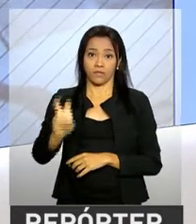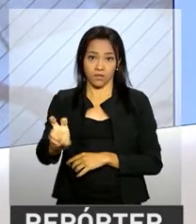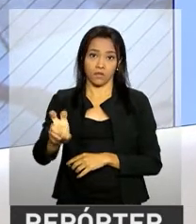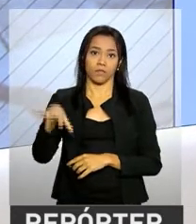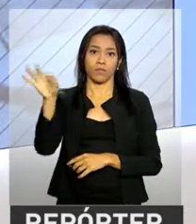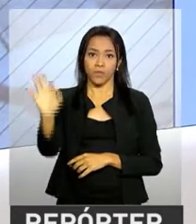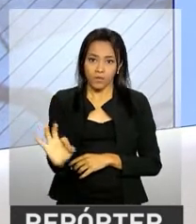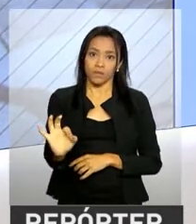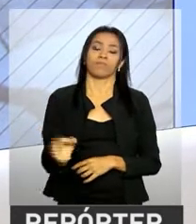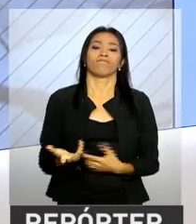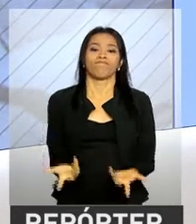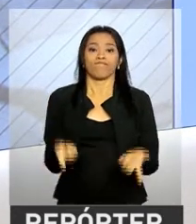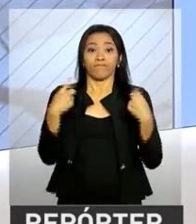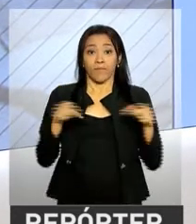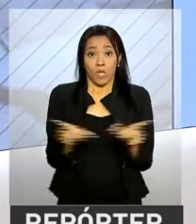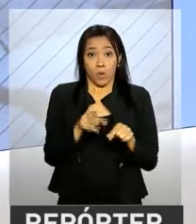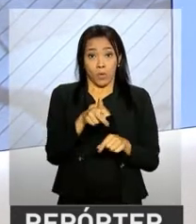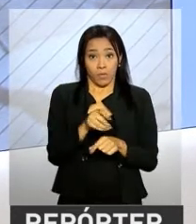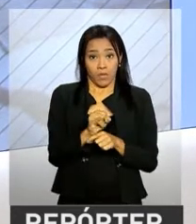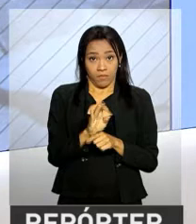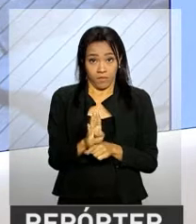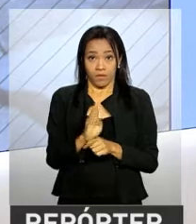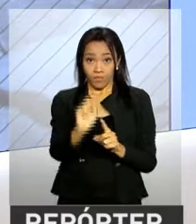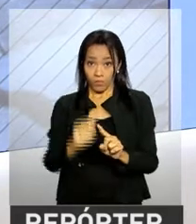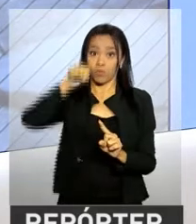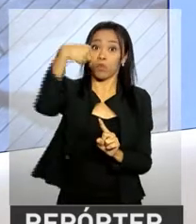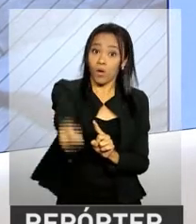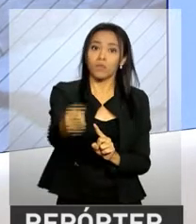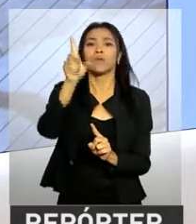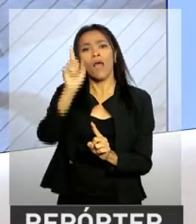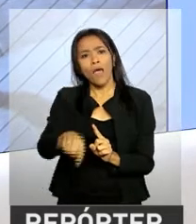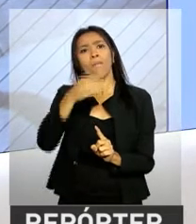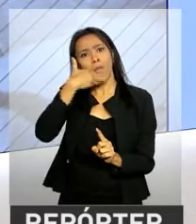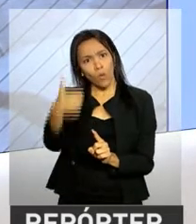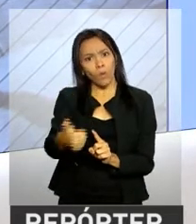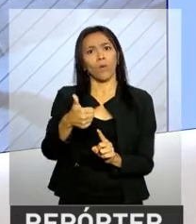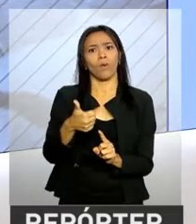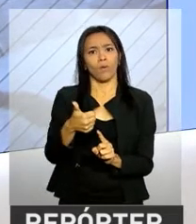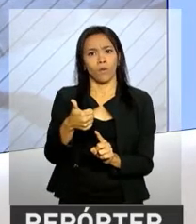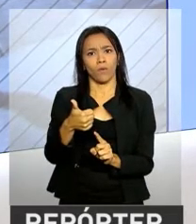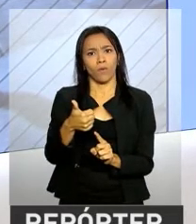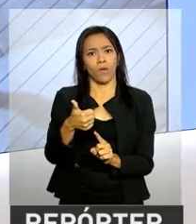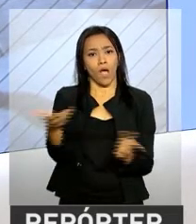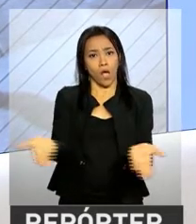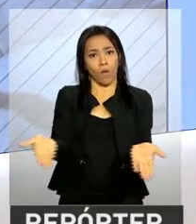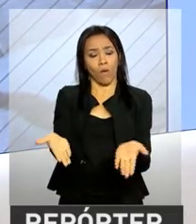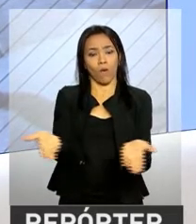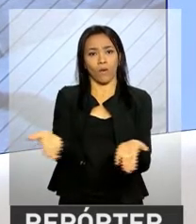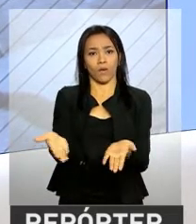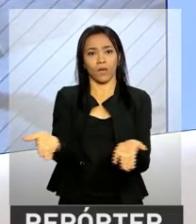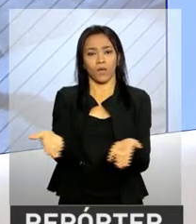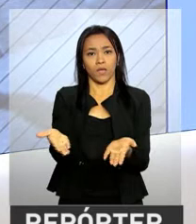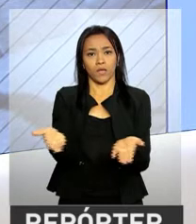4,85 por cento para o ano que vem a previsão do pib também melhorou que está agora a previsão